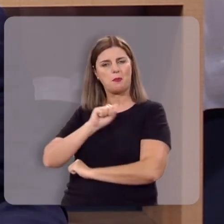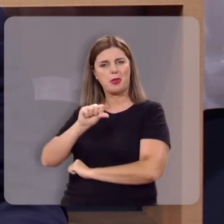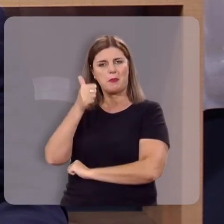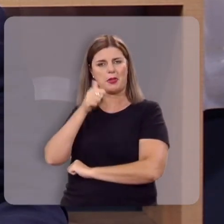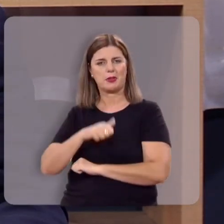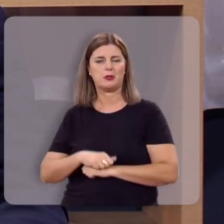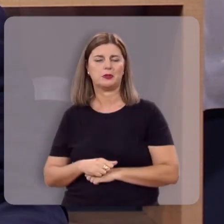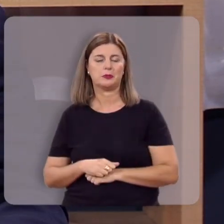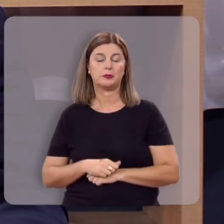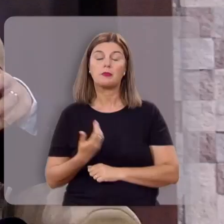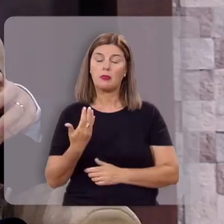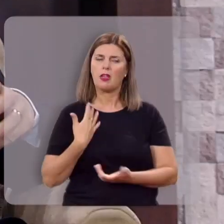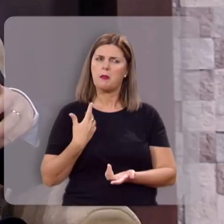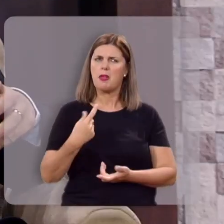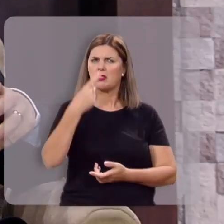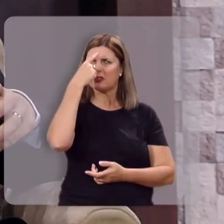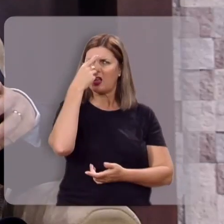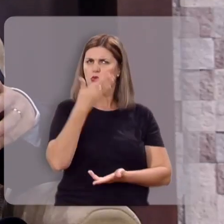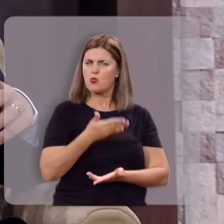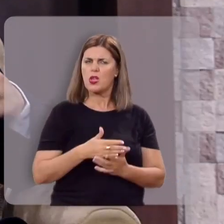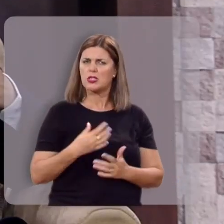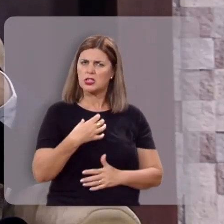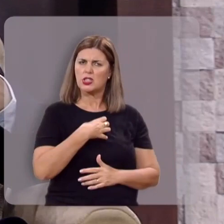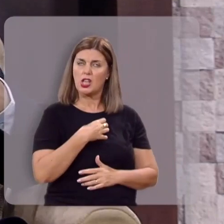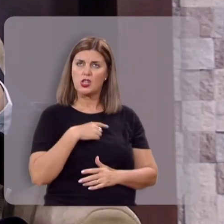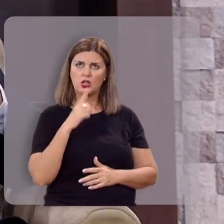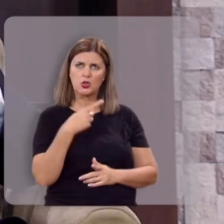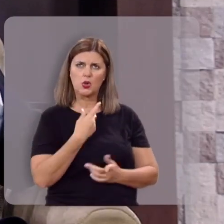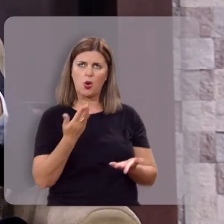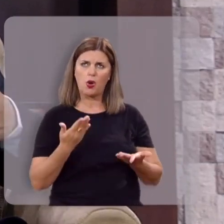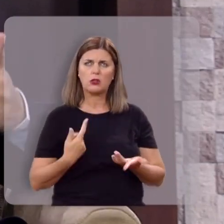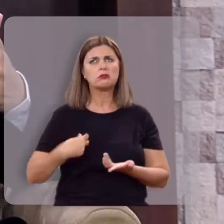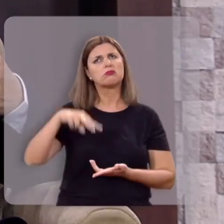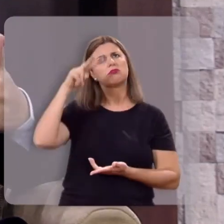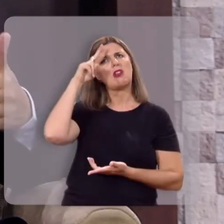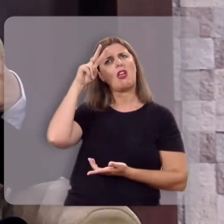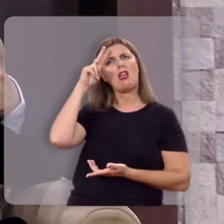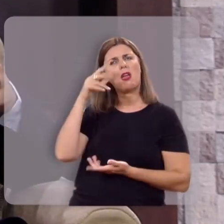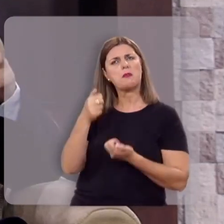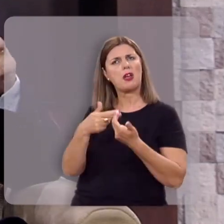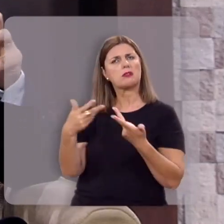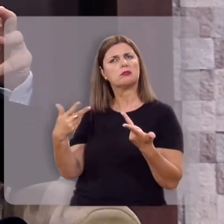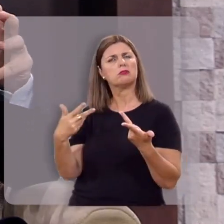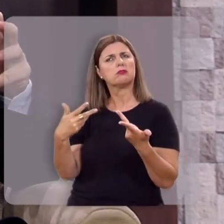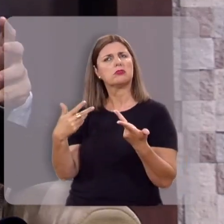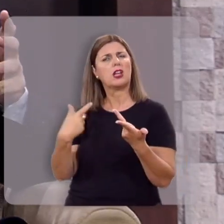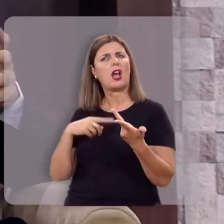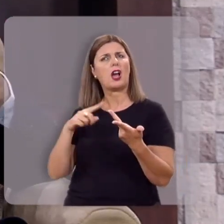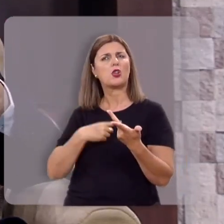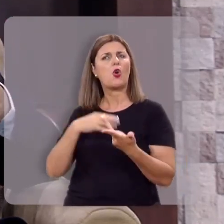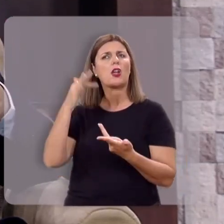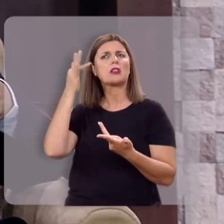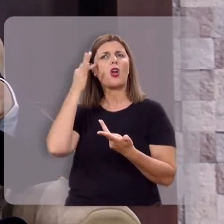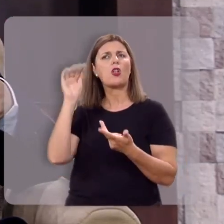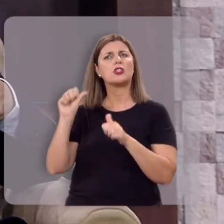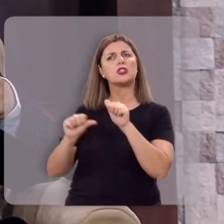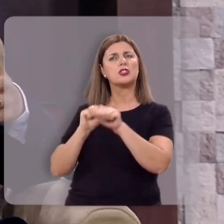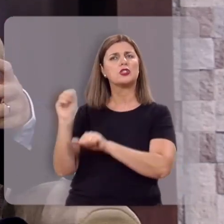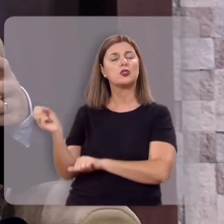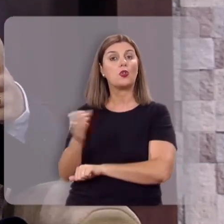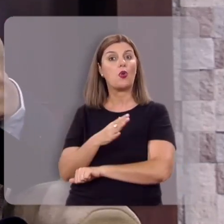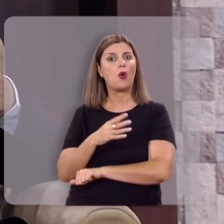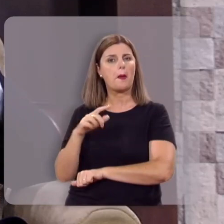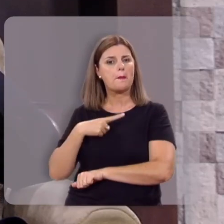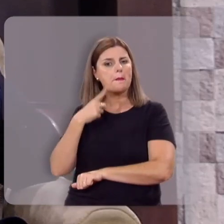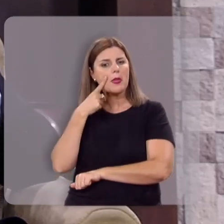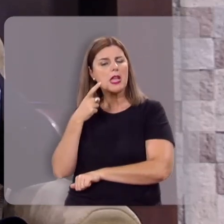você. E nessa perspectiva, reverendo Roster, se nós trouxermos à tona a nossa teologia reformada,